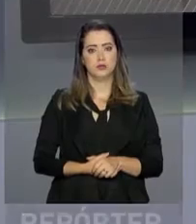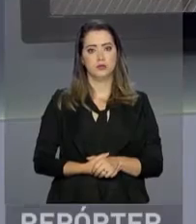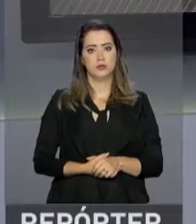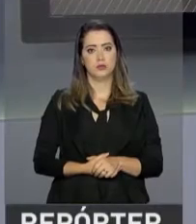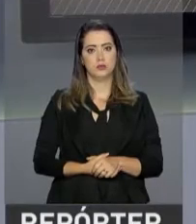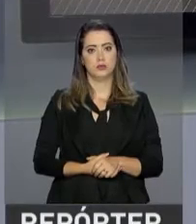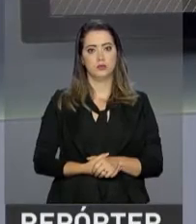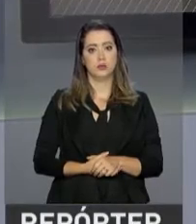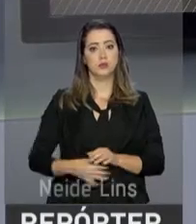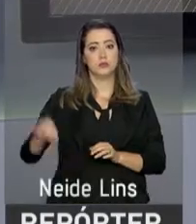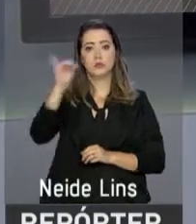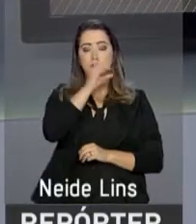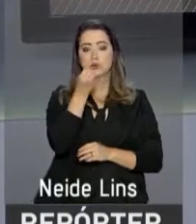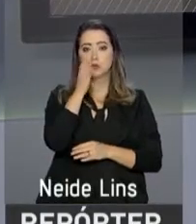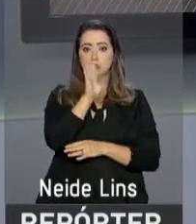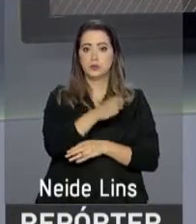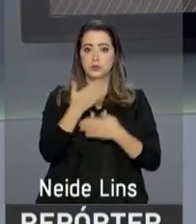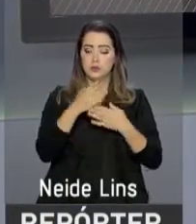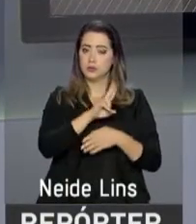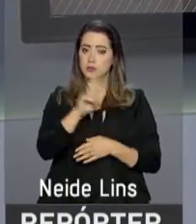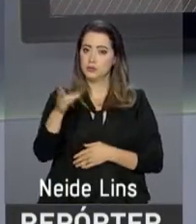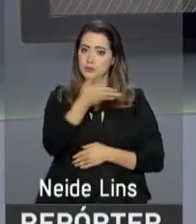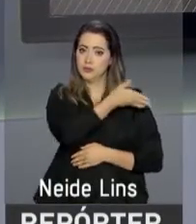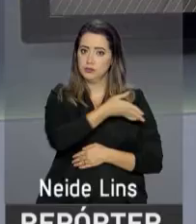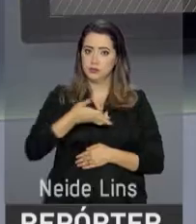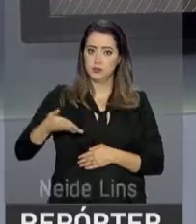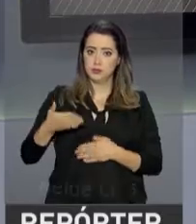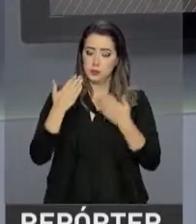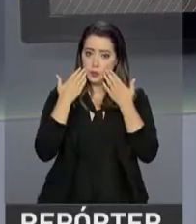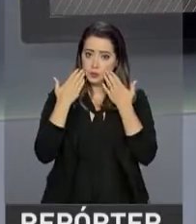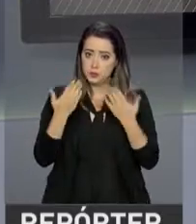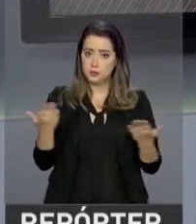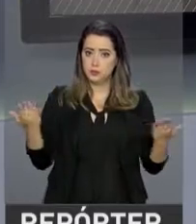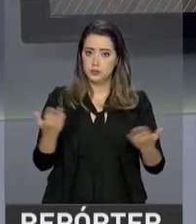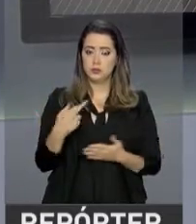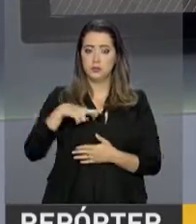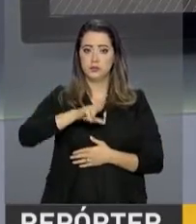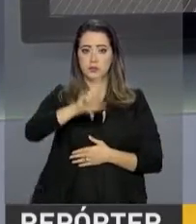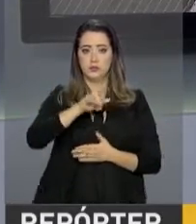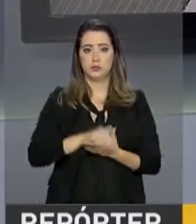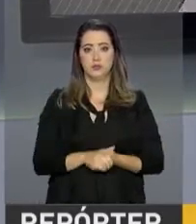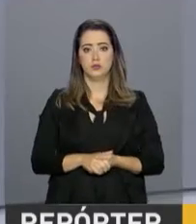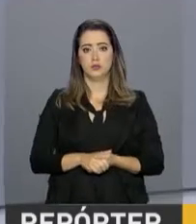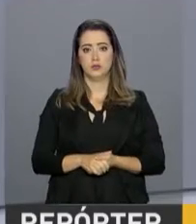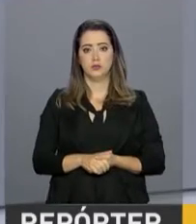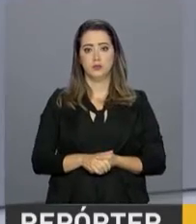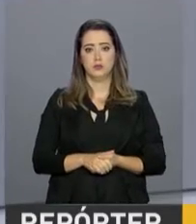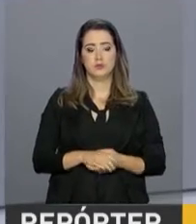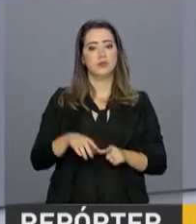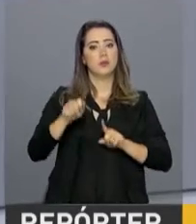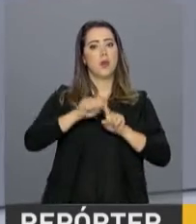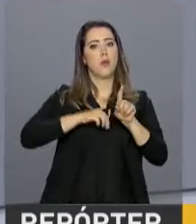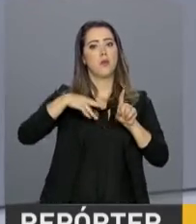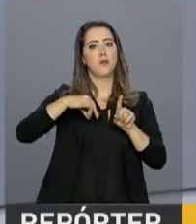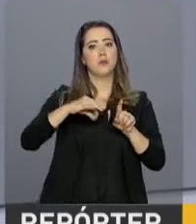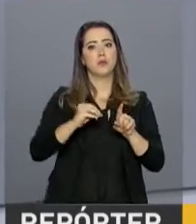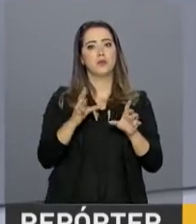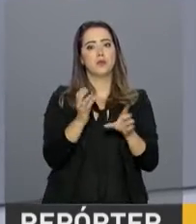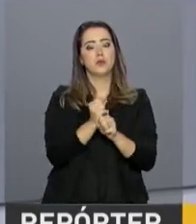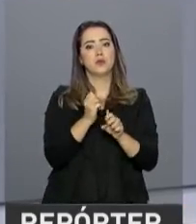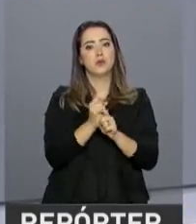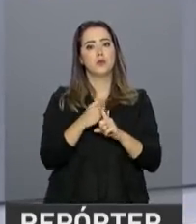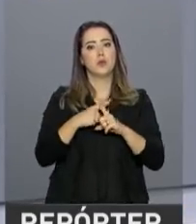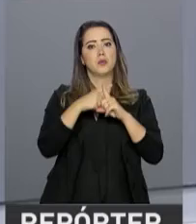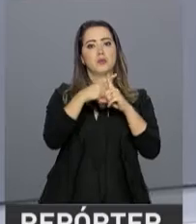olá boa tarde eu sou alessandra bastos e começa agora o repórter nbr o mês de maio fechou com